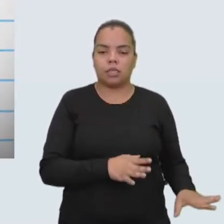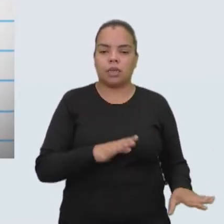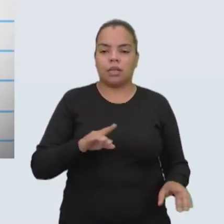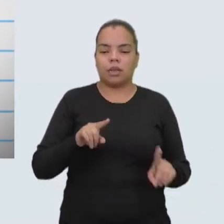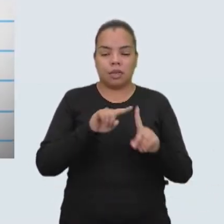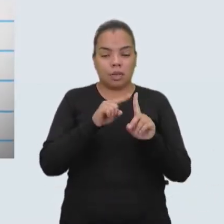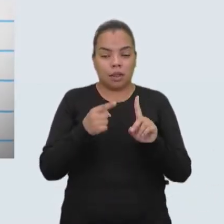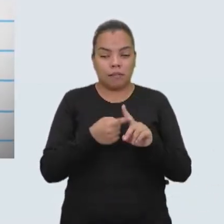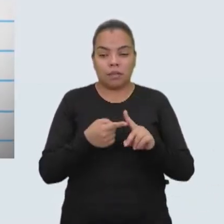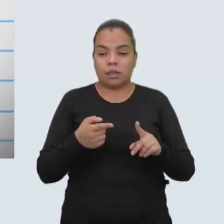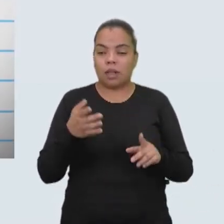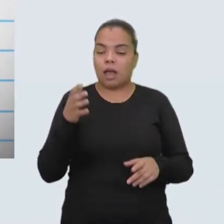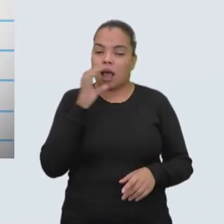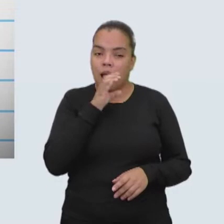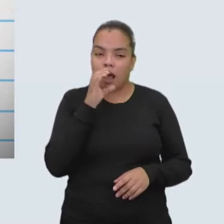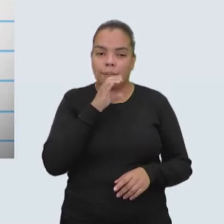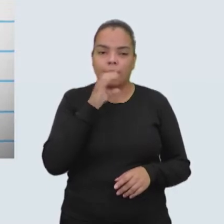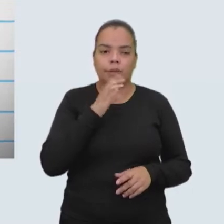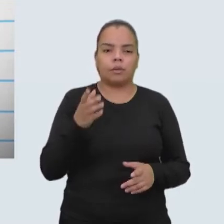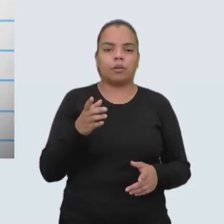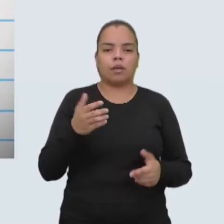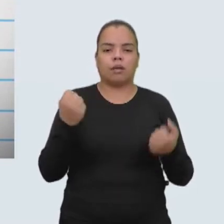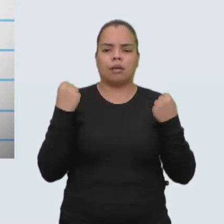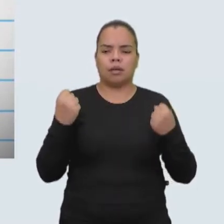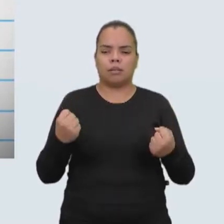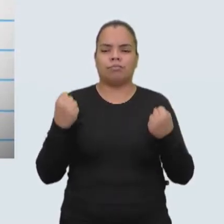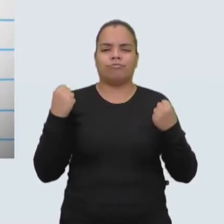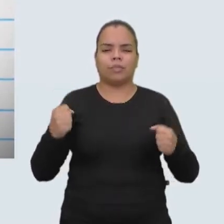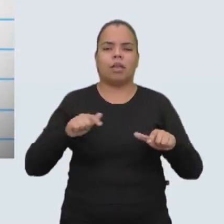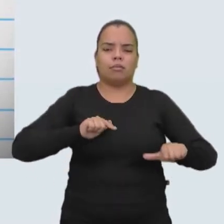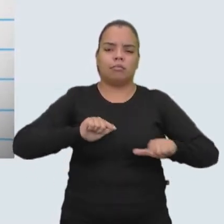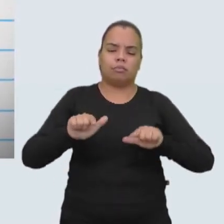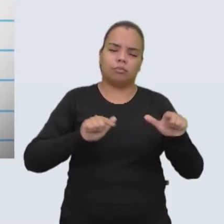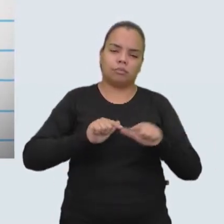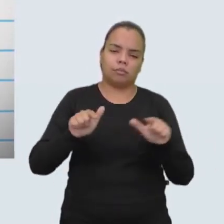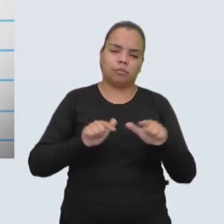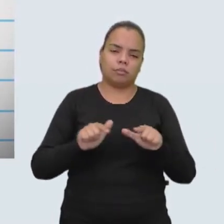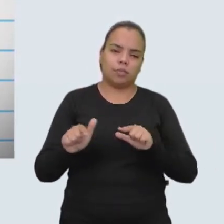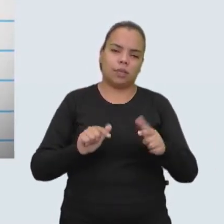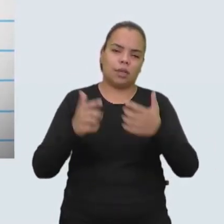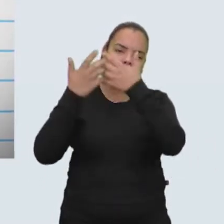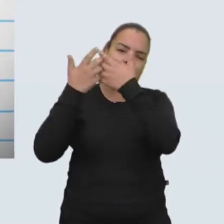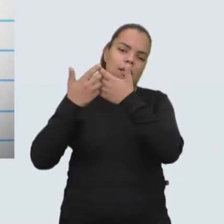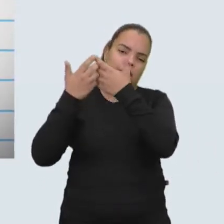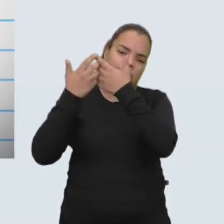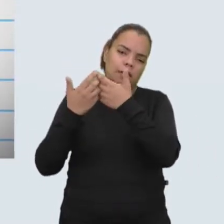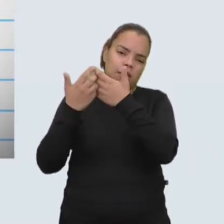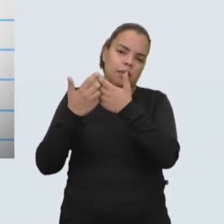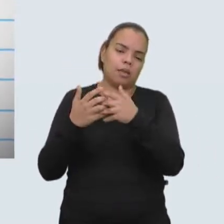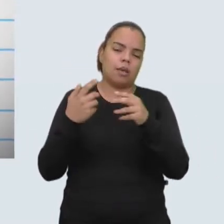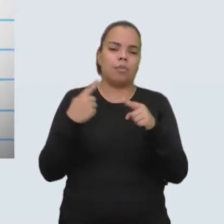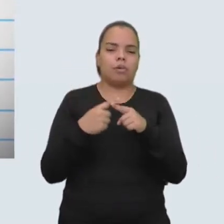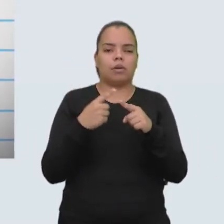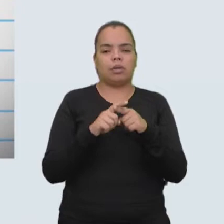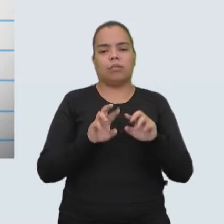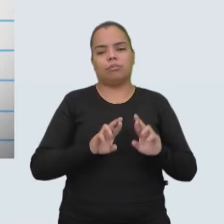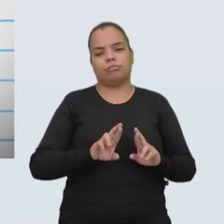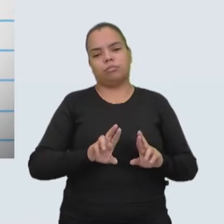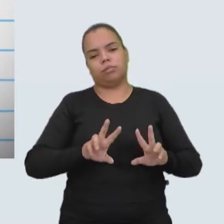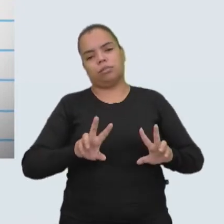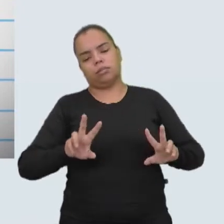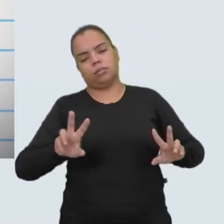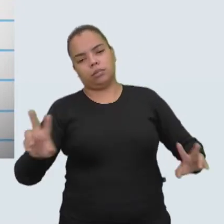certas sociedades, sua carga de trabalho e a violência física e psicológica geradas pelas desigualdades de gêneros